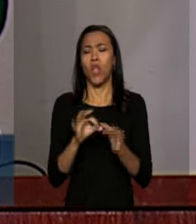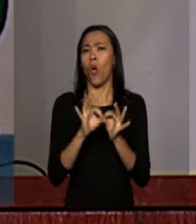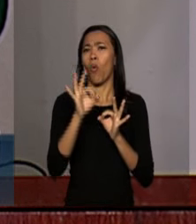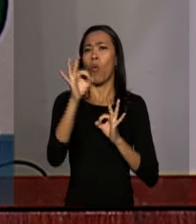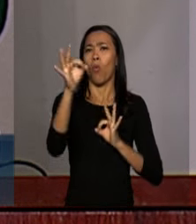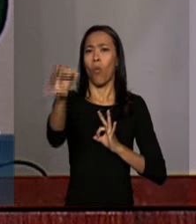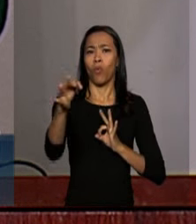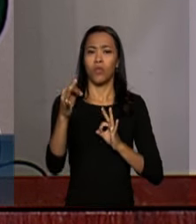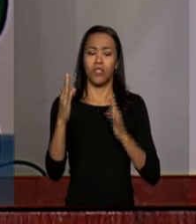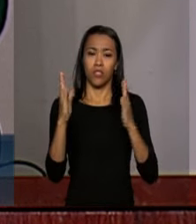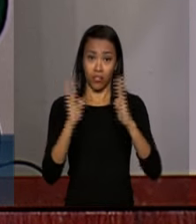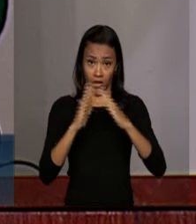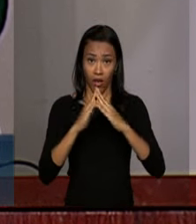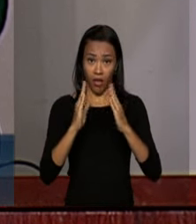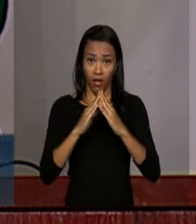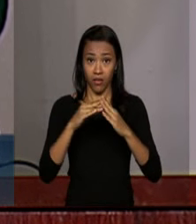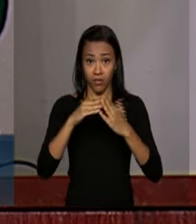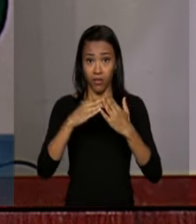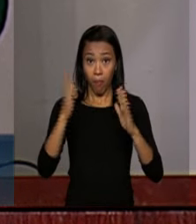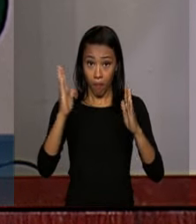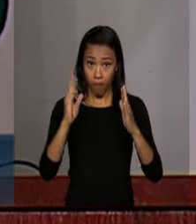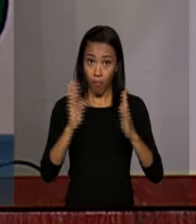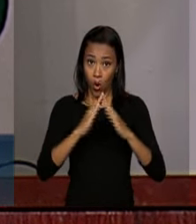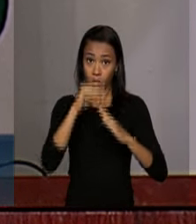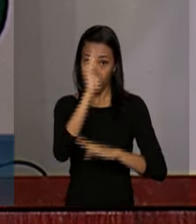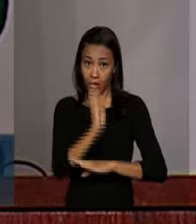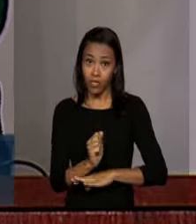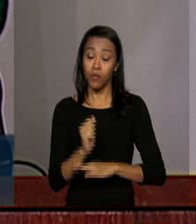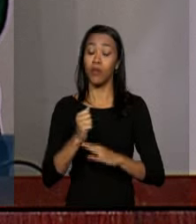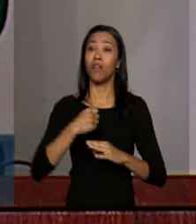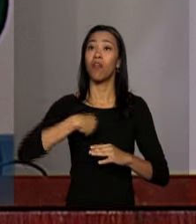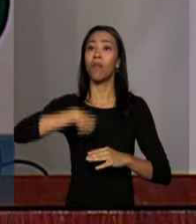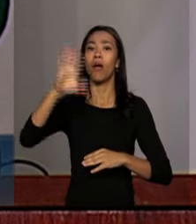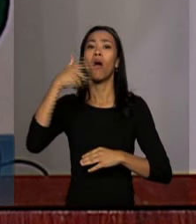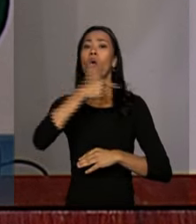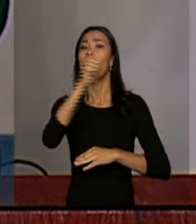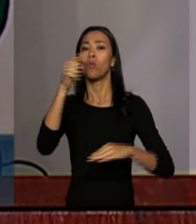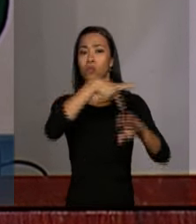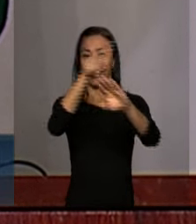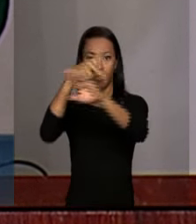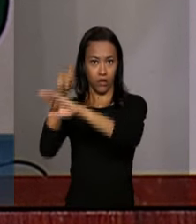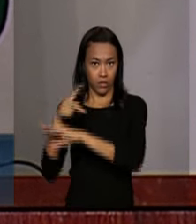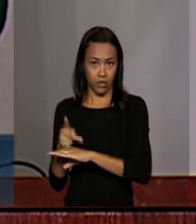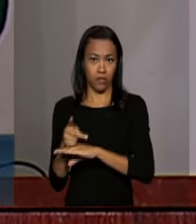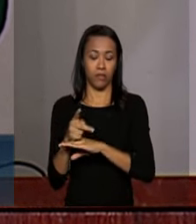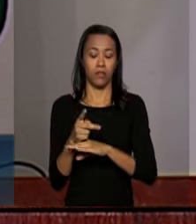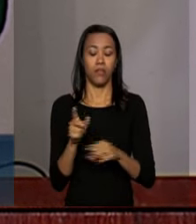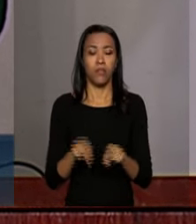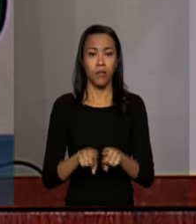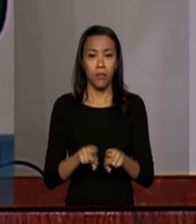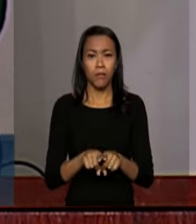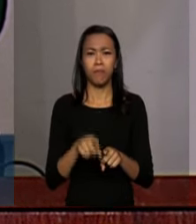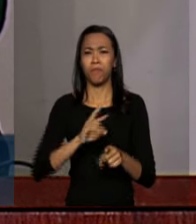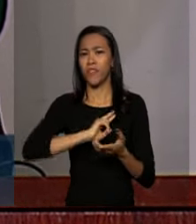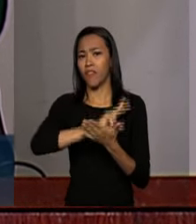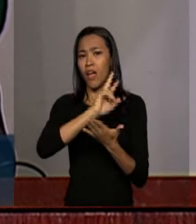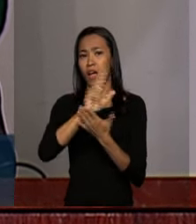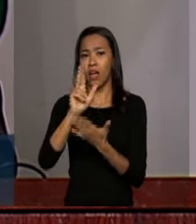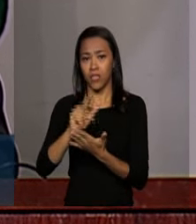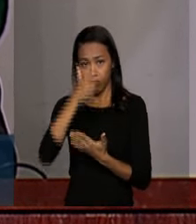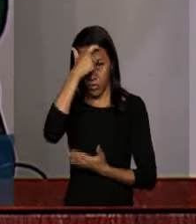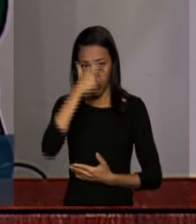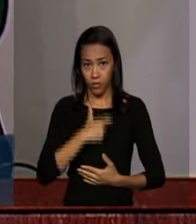casa, põe em xeque a integridade física e mental de centenas de servidores